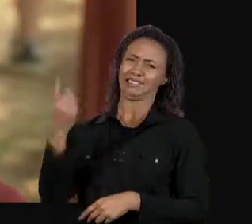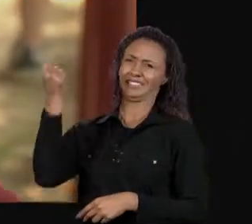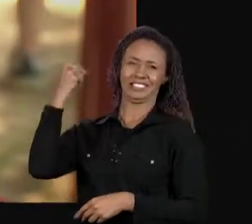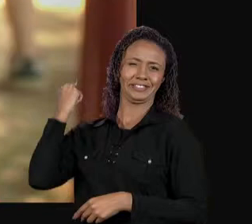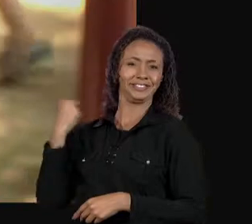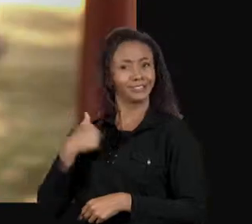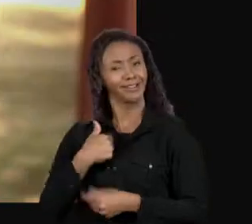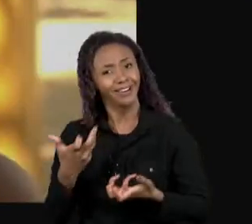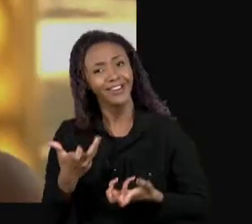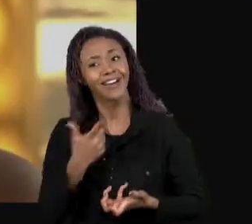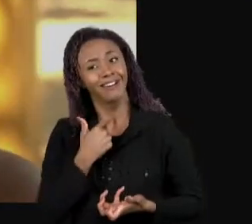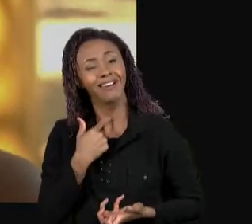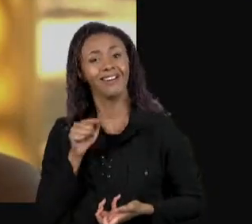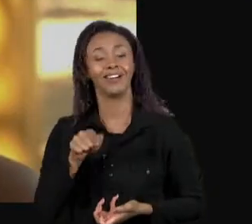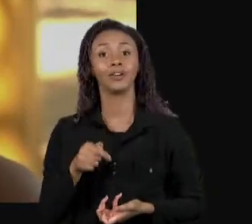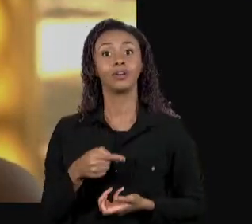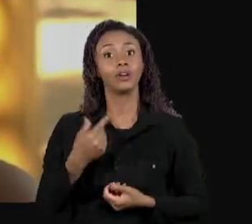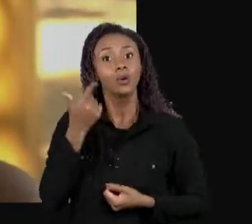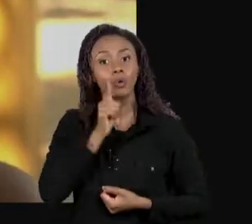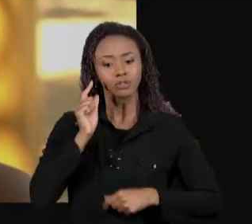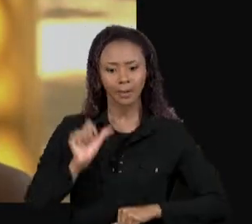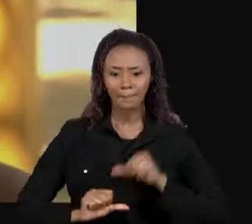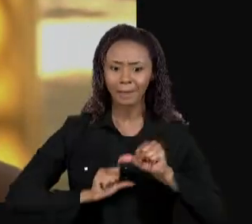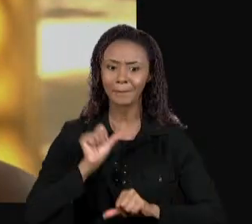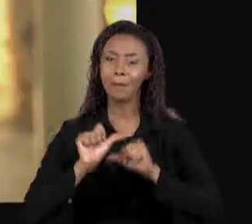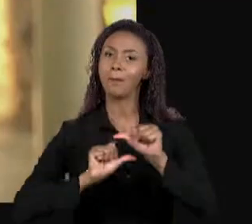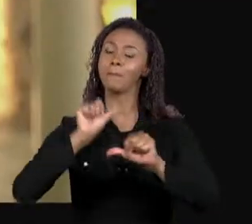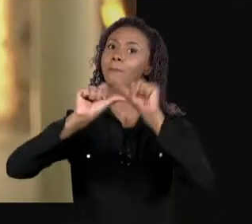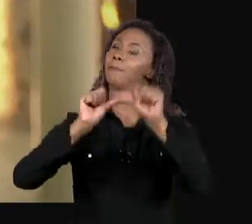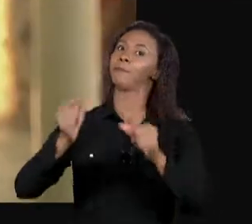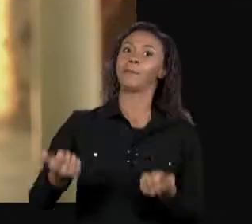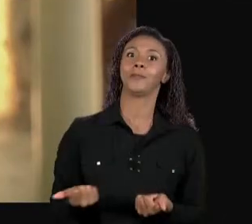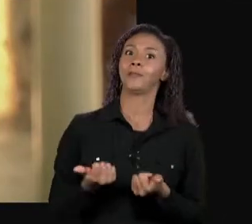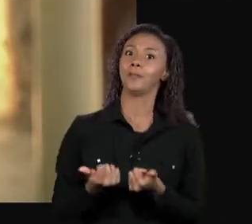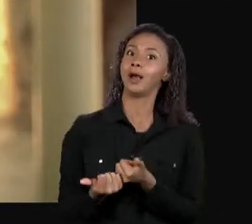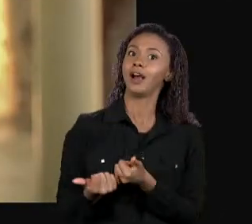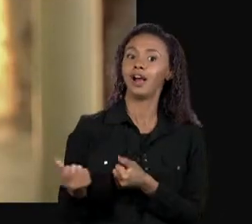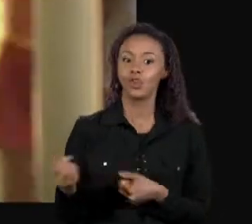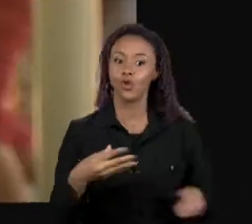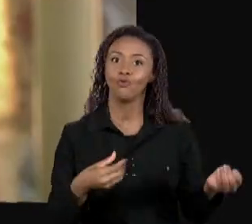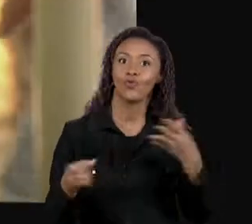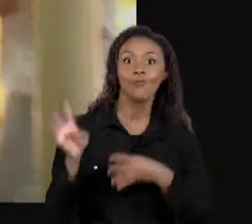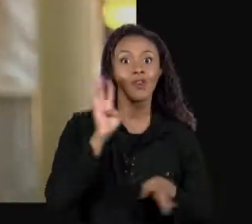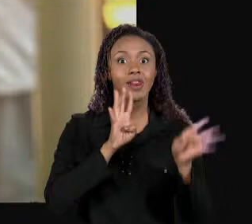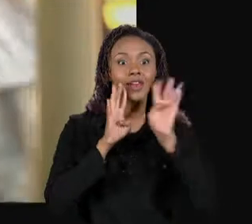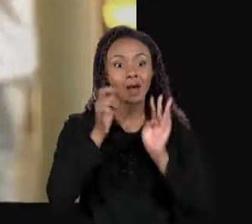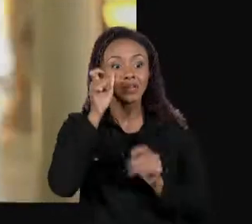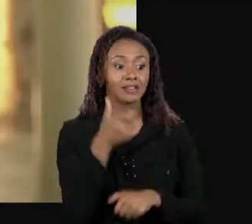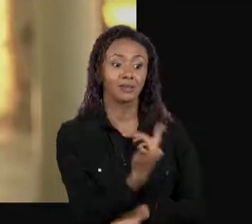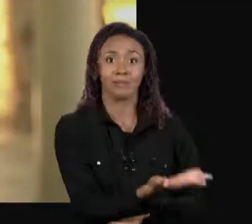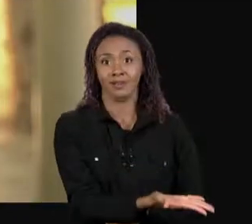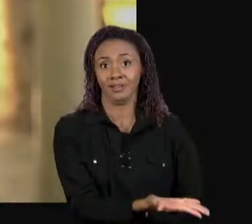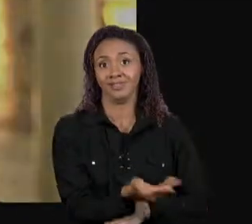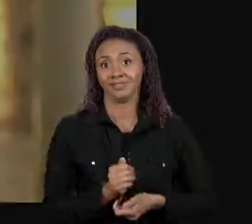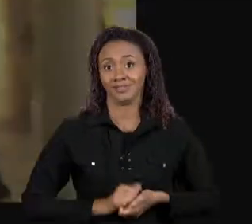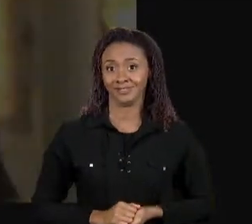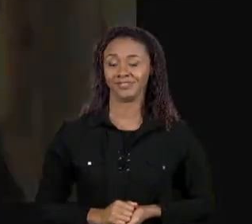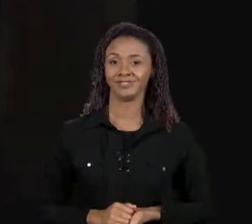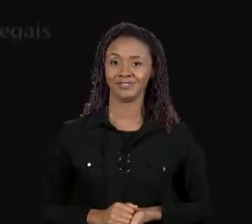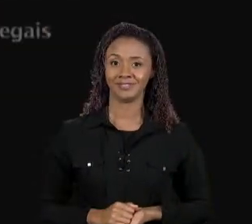Tem que mudar e vamos tentar construir, né, coisas mais legais e mais interessantes para as crianças, né?